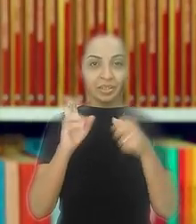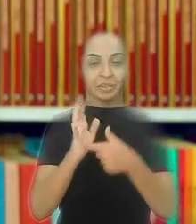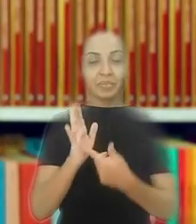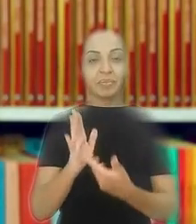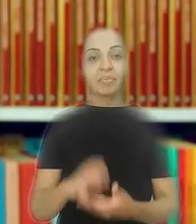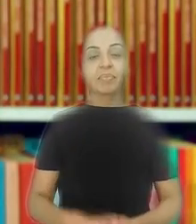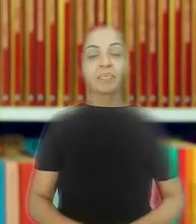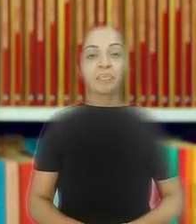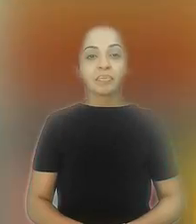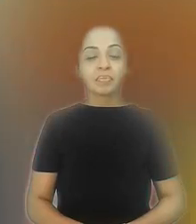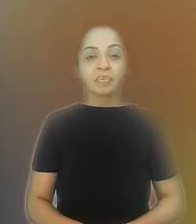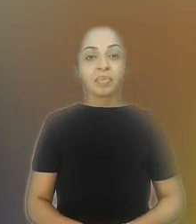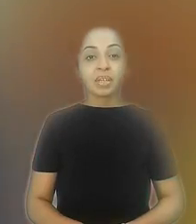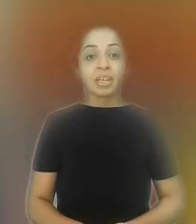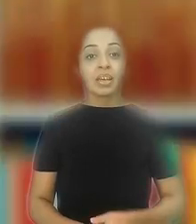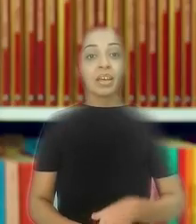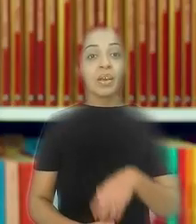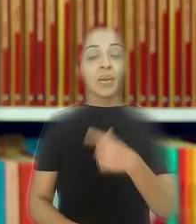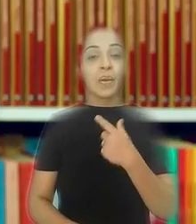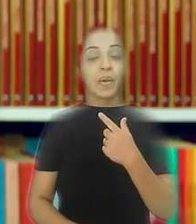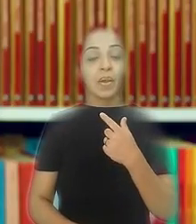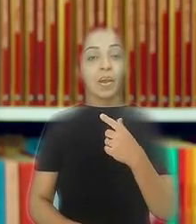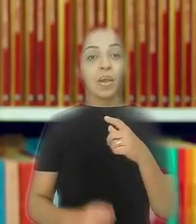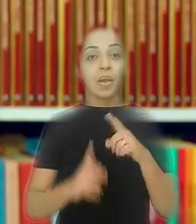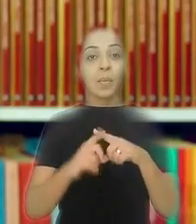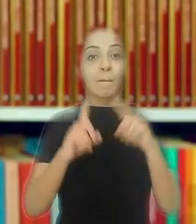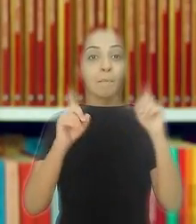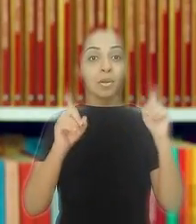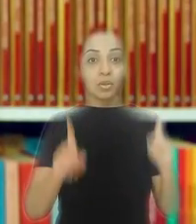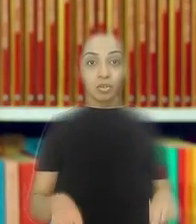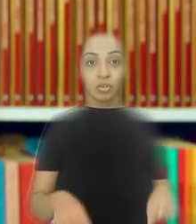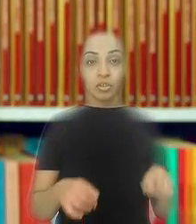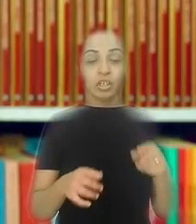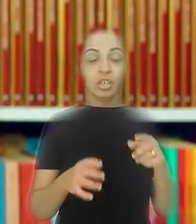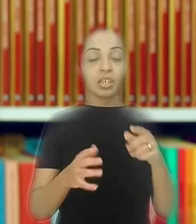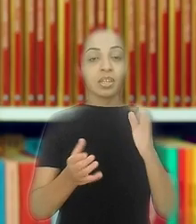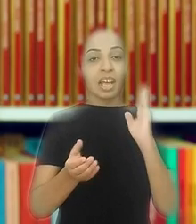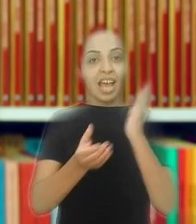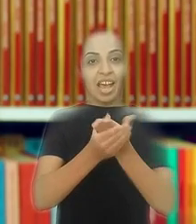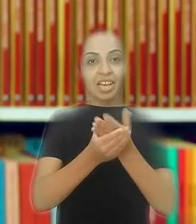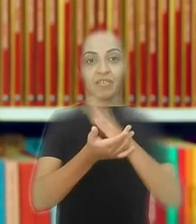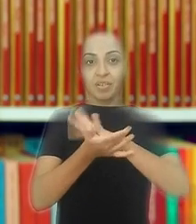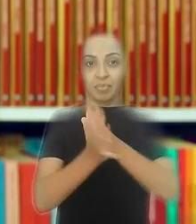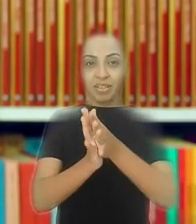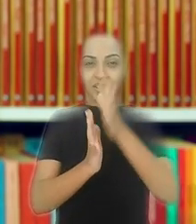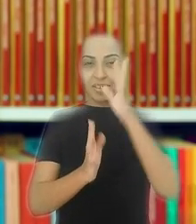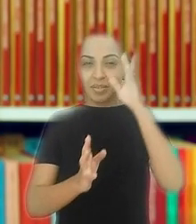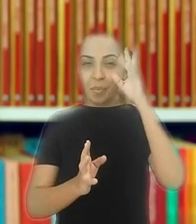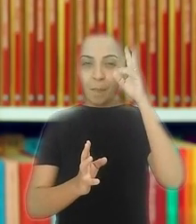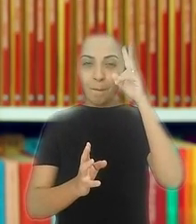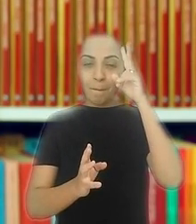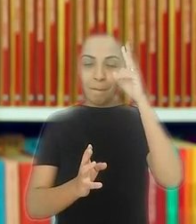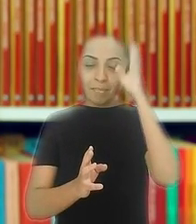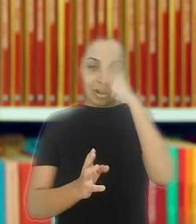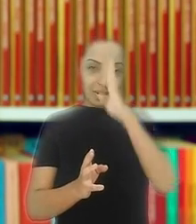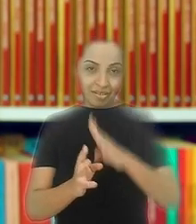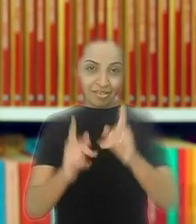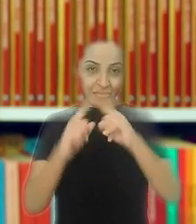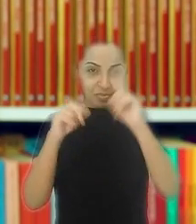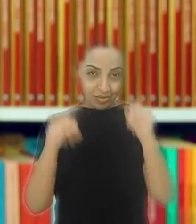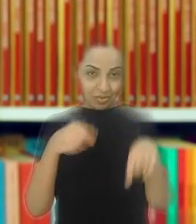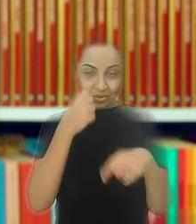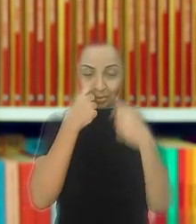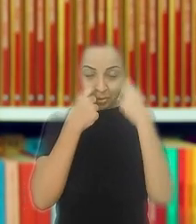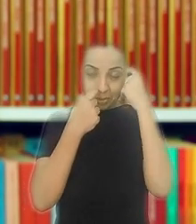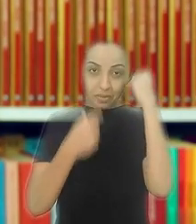veludo moldada em ferro do dennel Klaus E aí para o nosso projeto de leitura da coleção arquivos da repressão no Brasil eu li